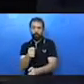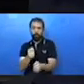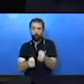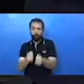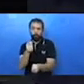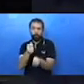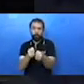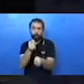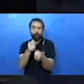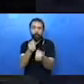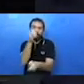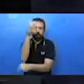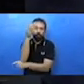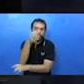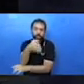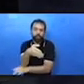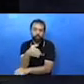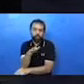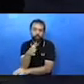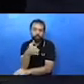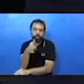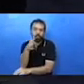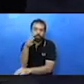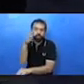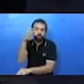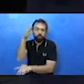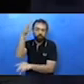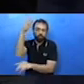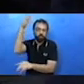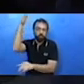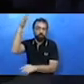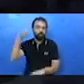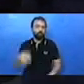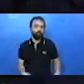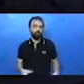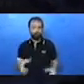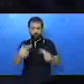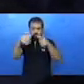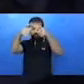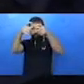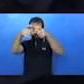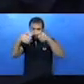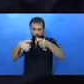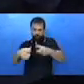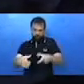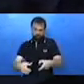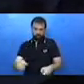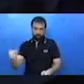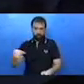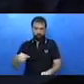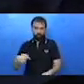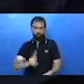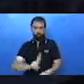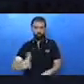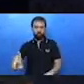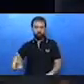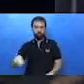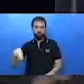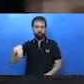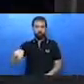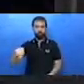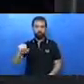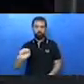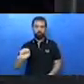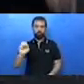é essa parte de tecido. Mastro é essa estrutura que